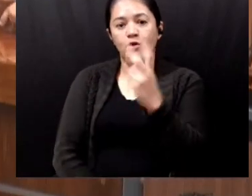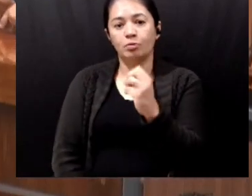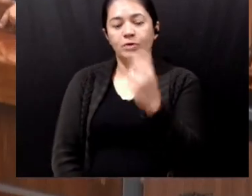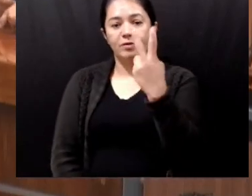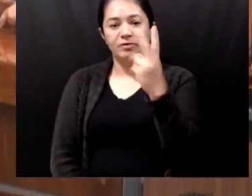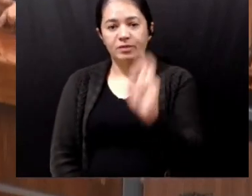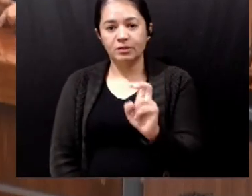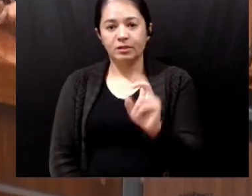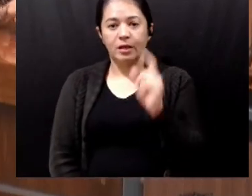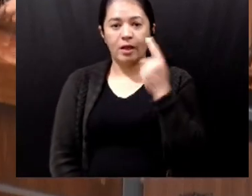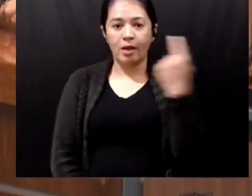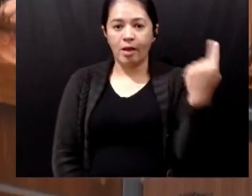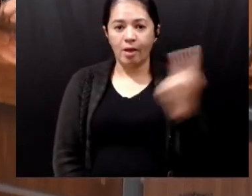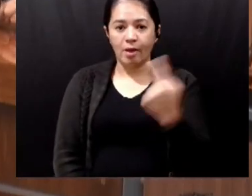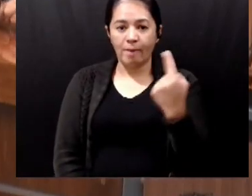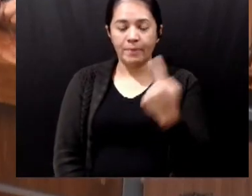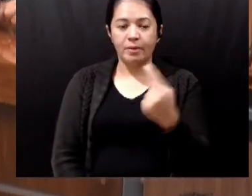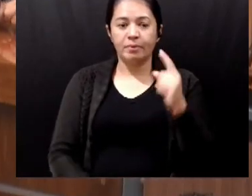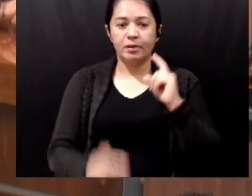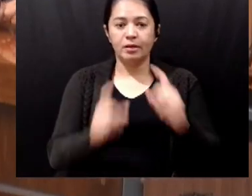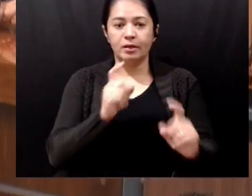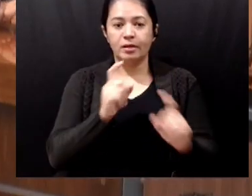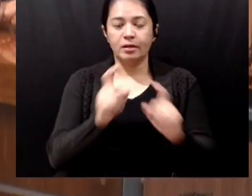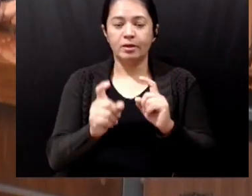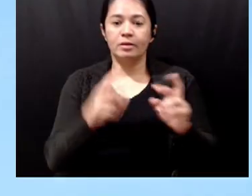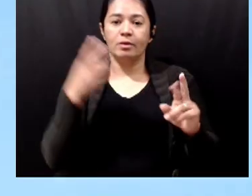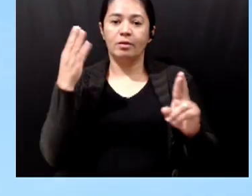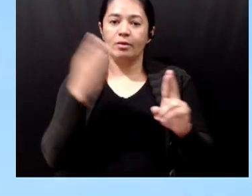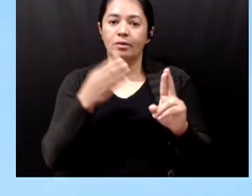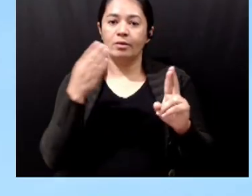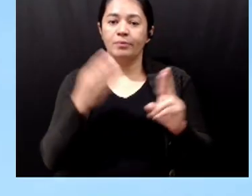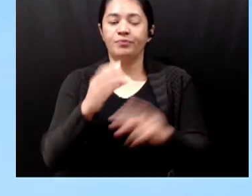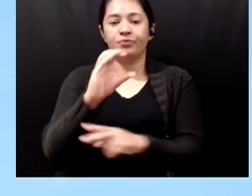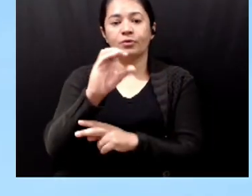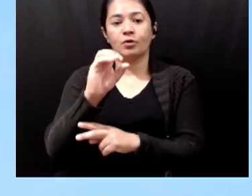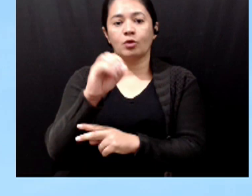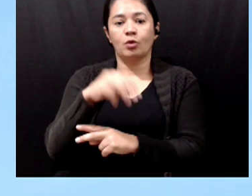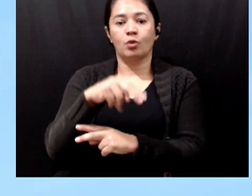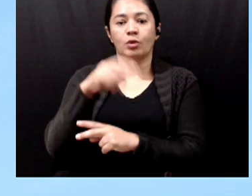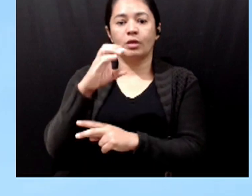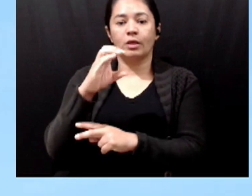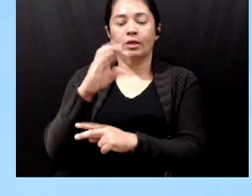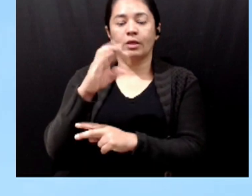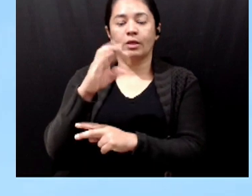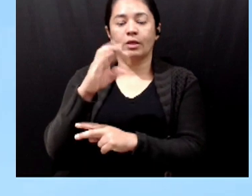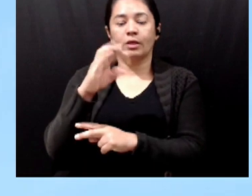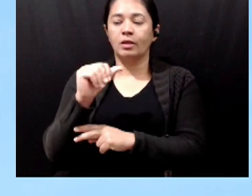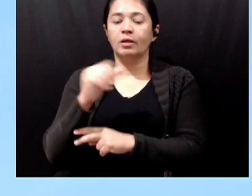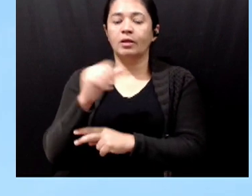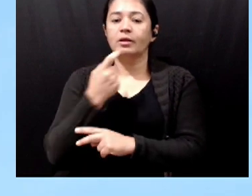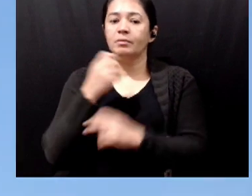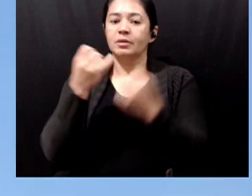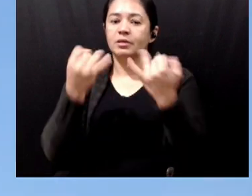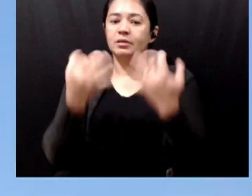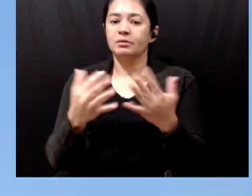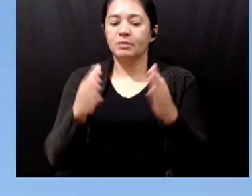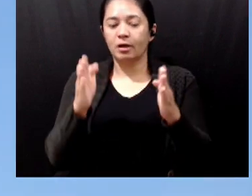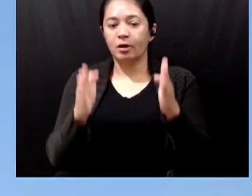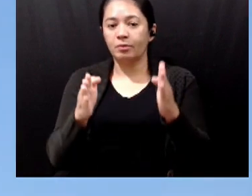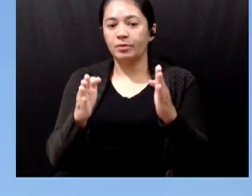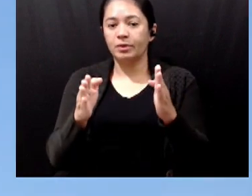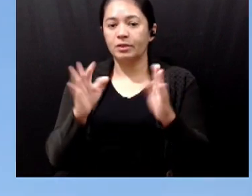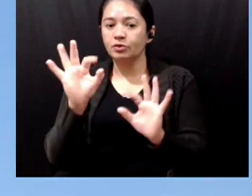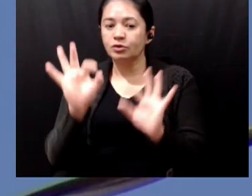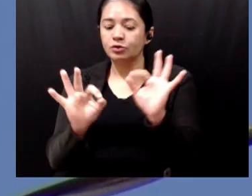reunião representantes do consórcio Conecta Campinas para falar os prazos do termo de ajustamento de